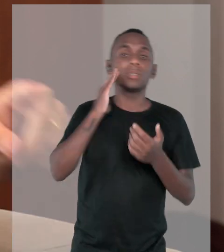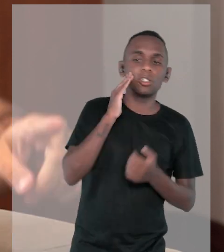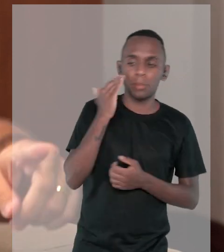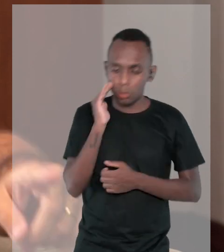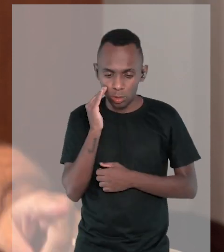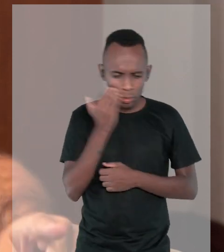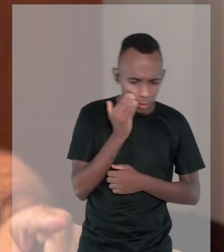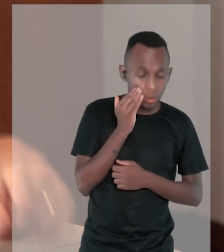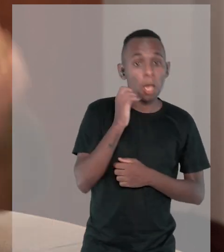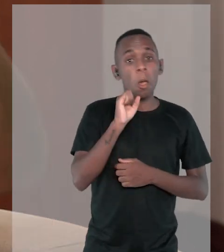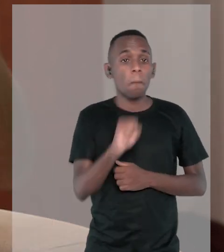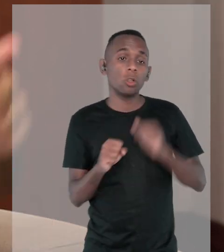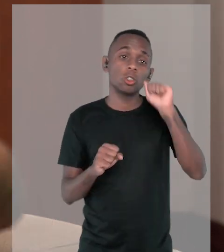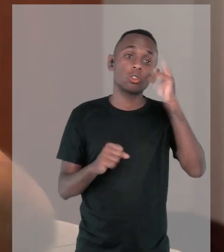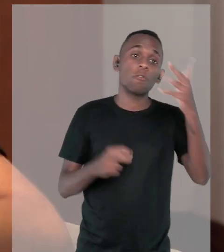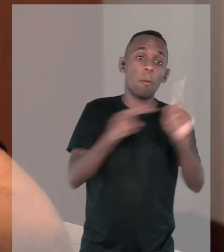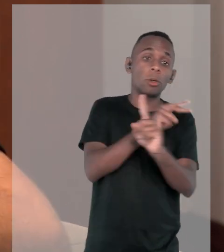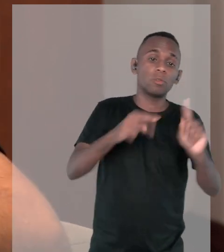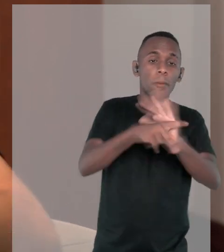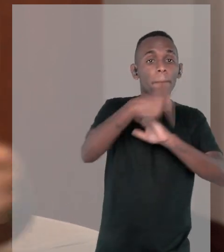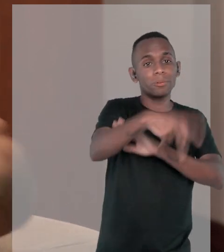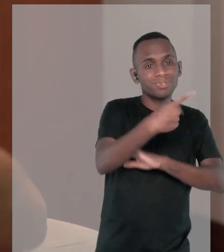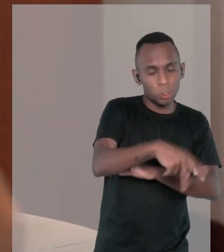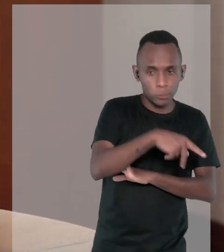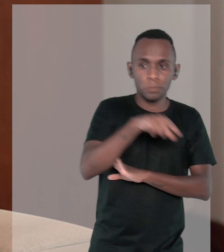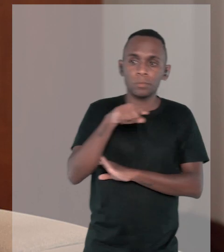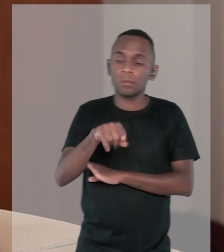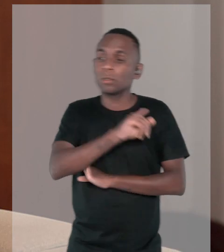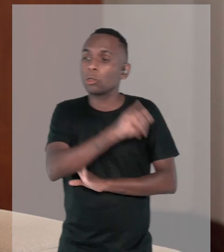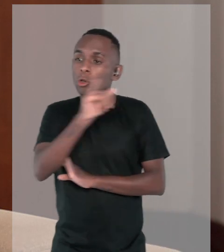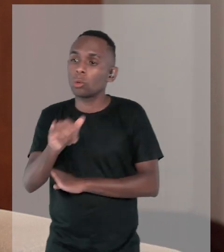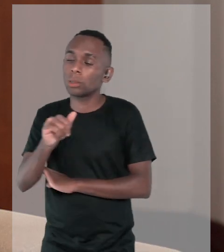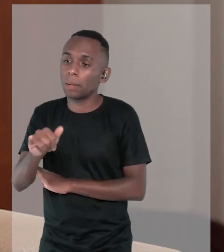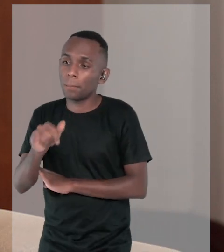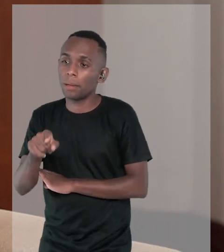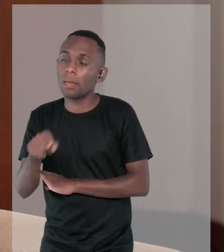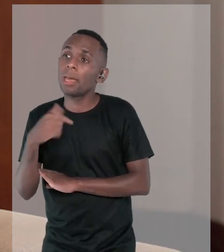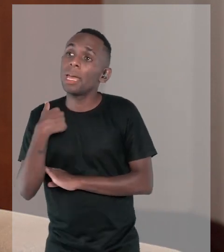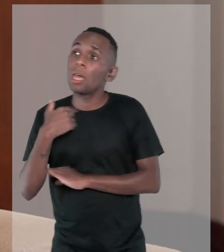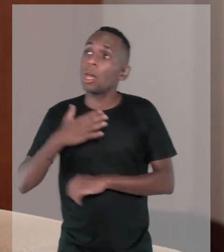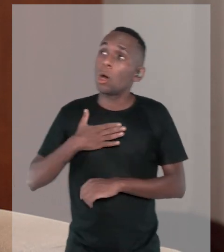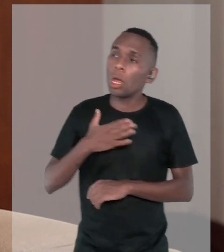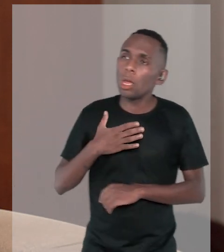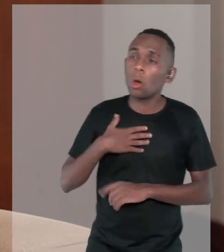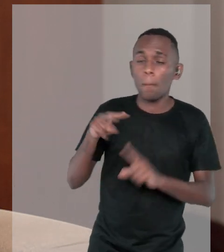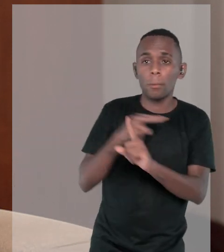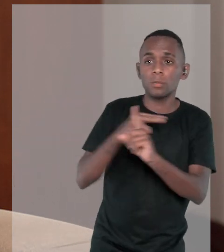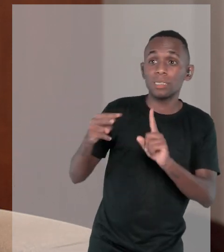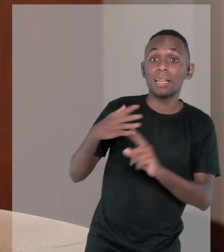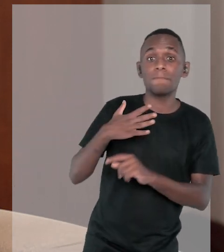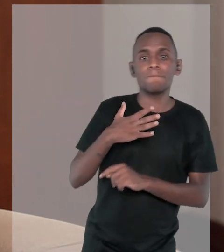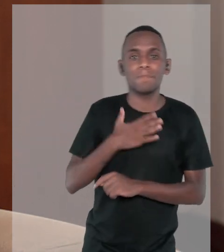Você pode tomar decisão baseada nos seus princípios. Você conta para mim. e eu cruzo com os meus